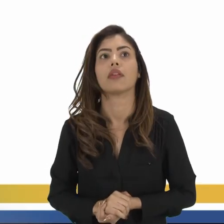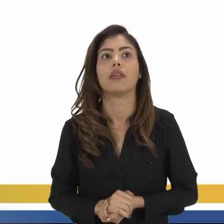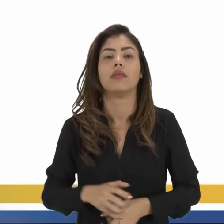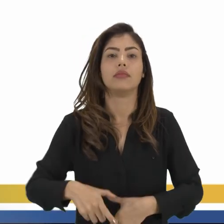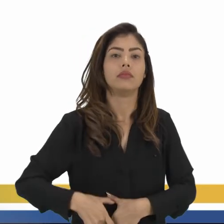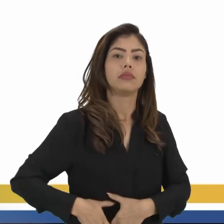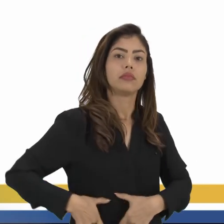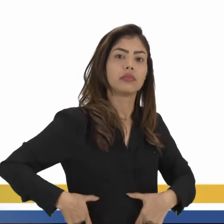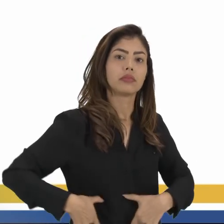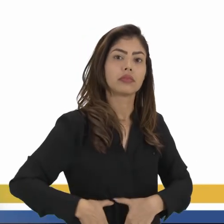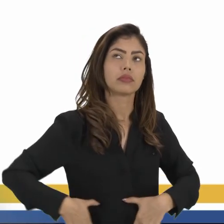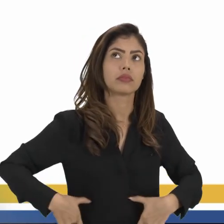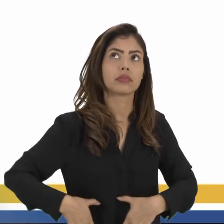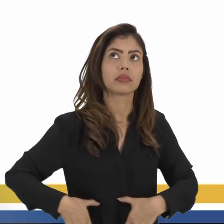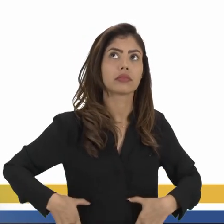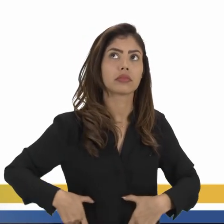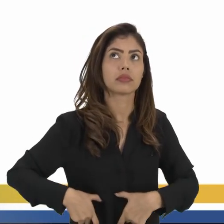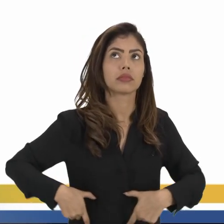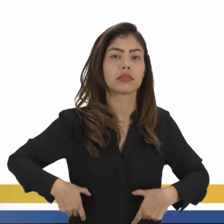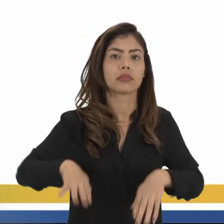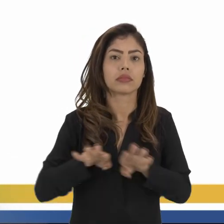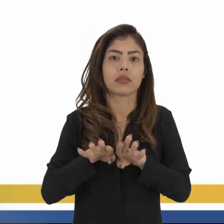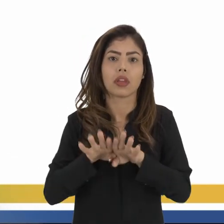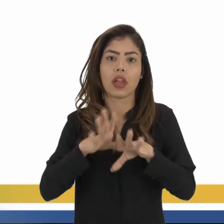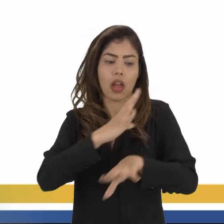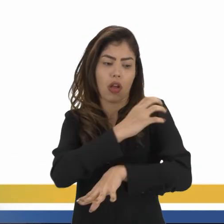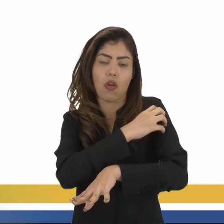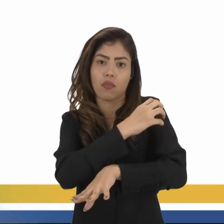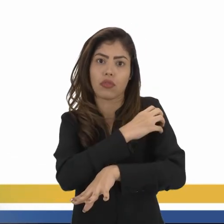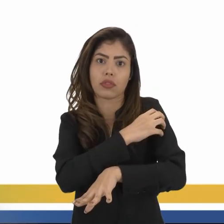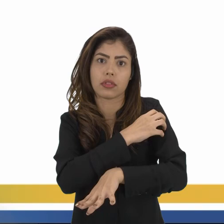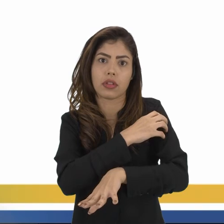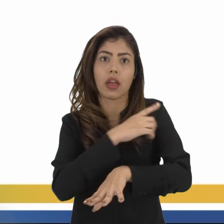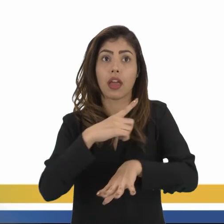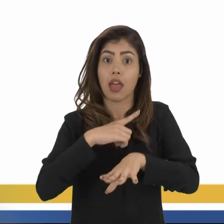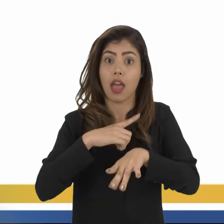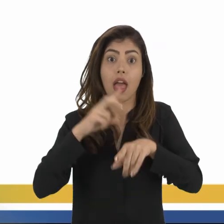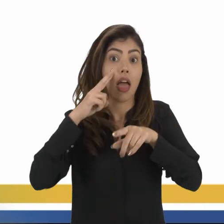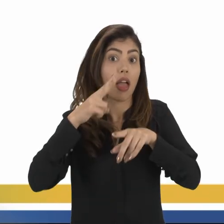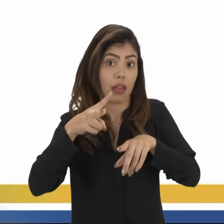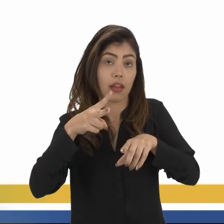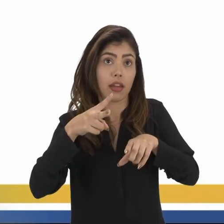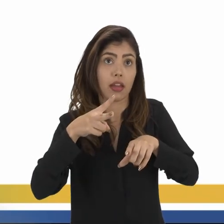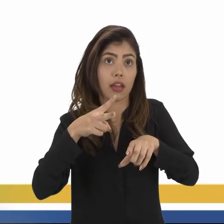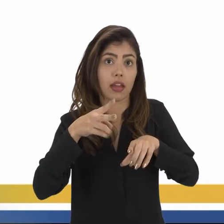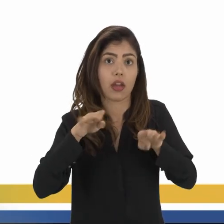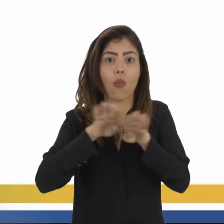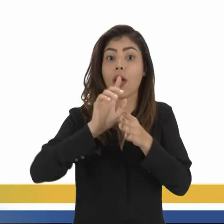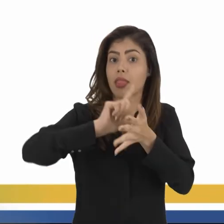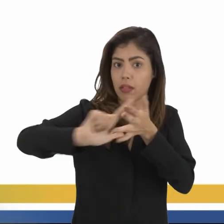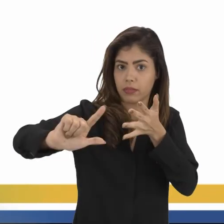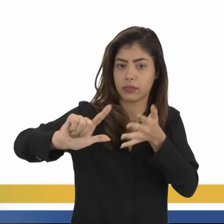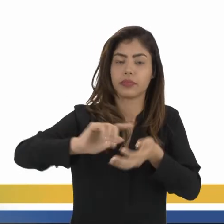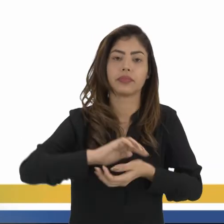Estômago são os músculos que estão na parte visceral, então eles são o